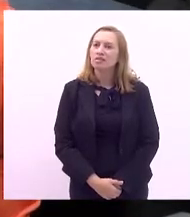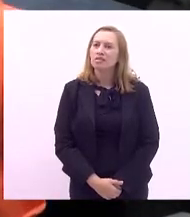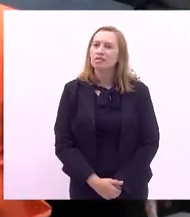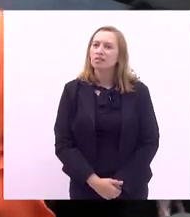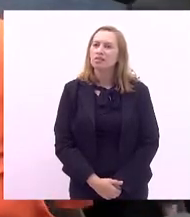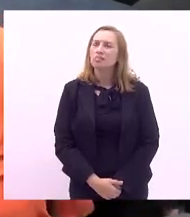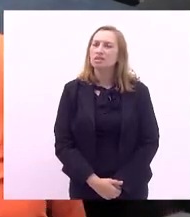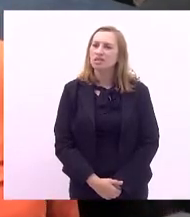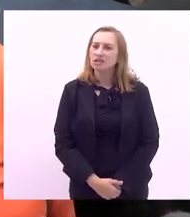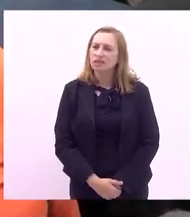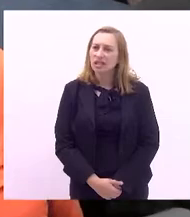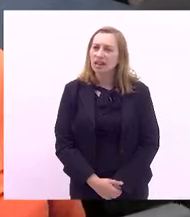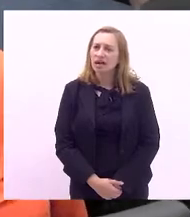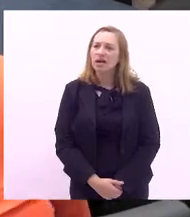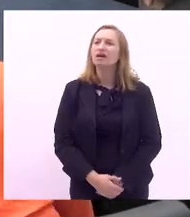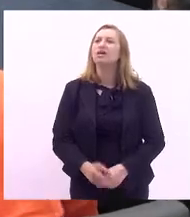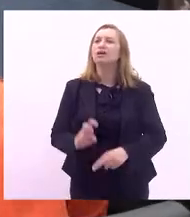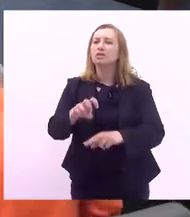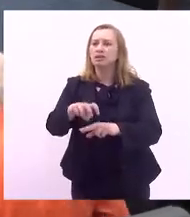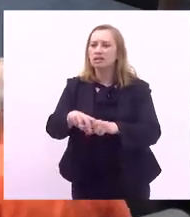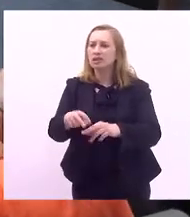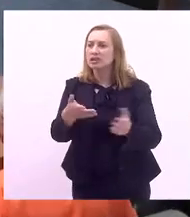o filme